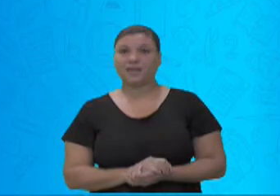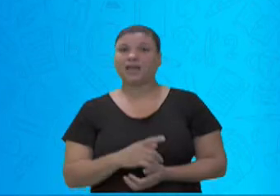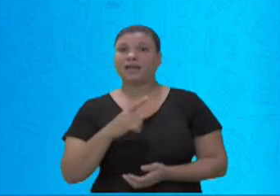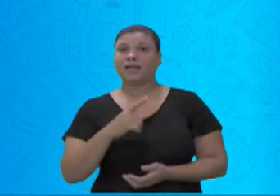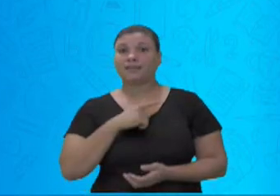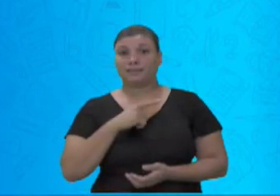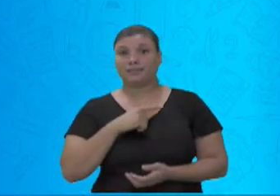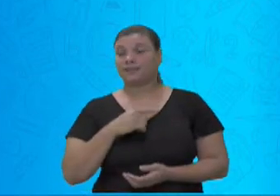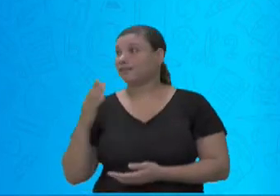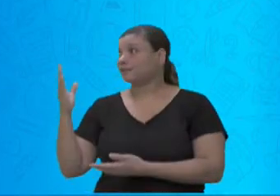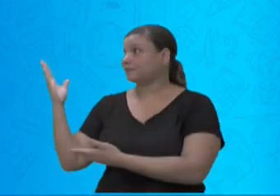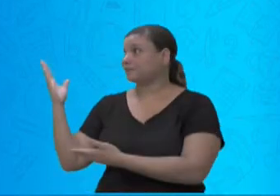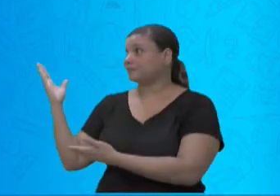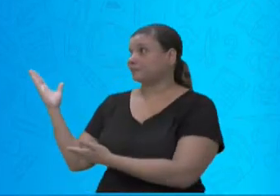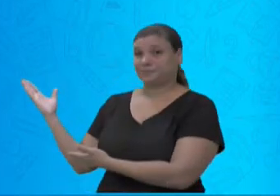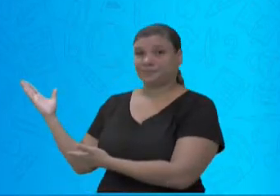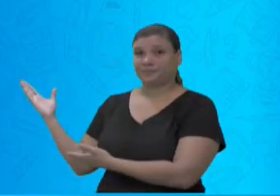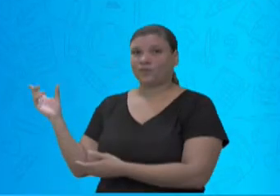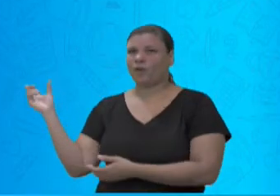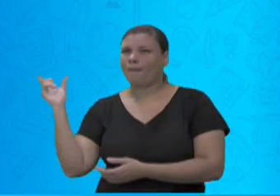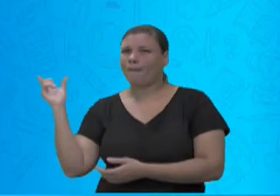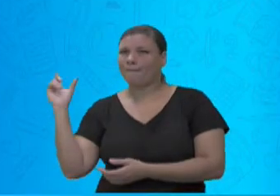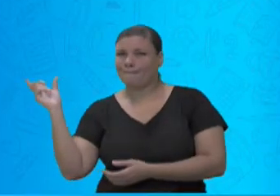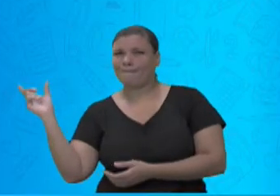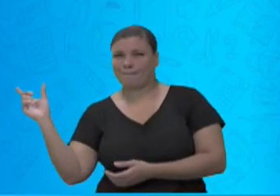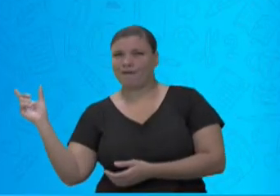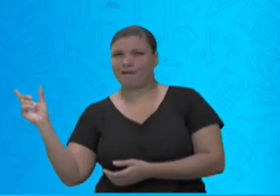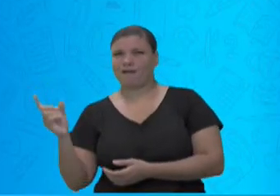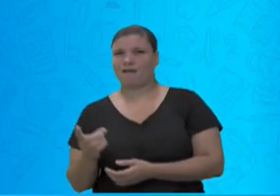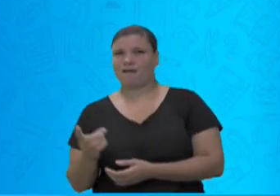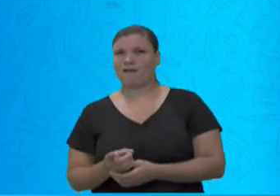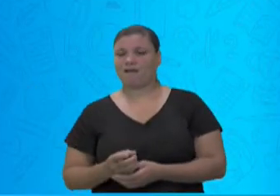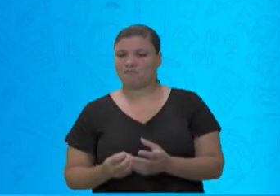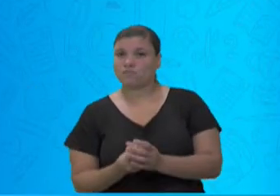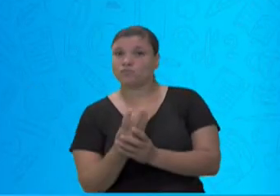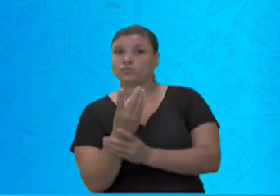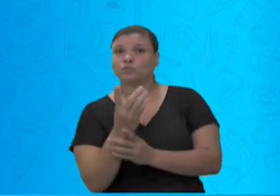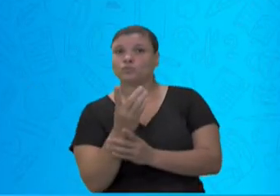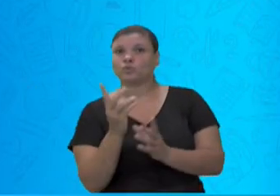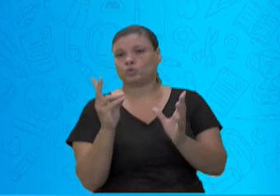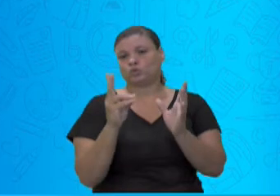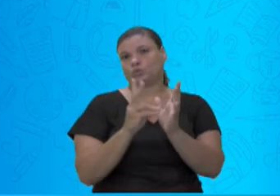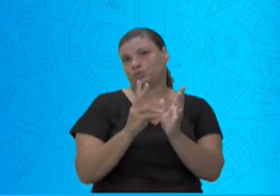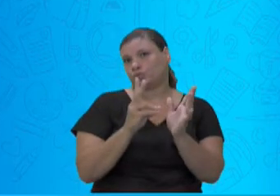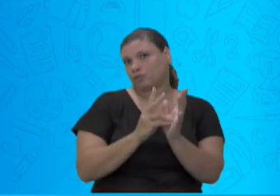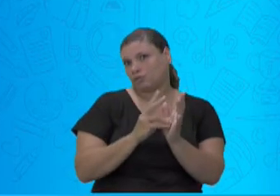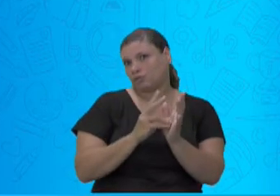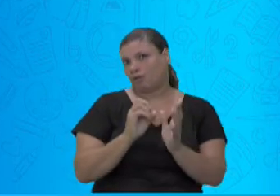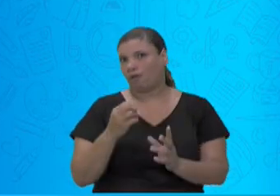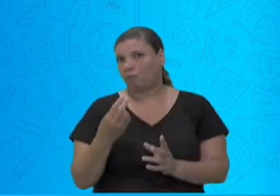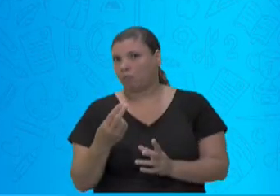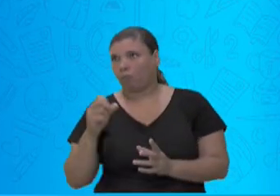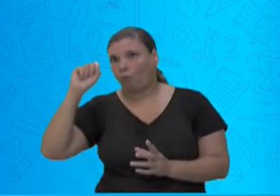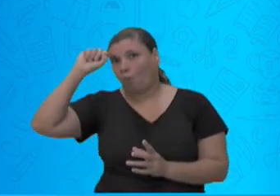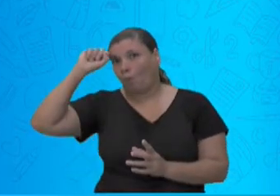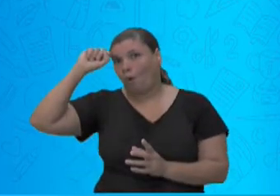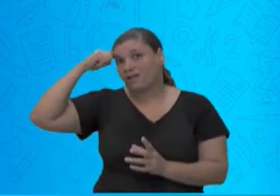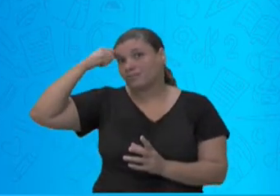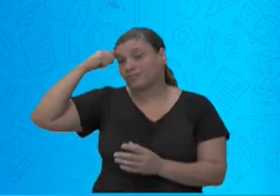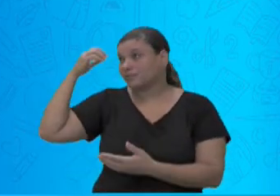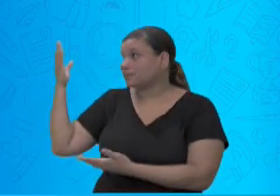Temos também nas palavras de origem indígena ou africana. Então, essas palavras eu